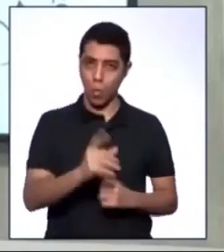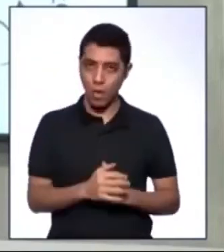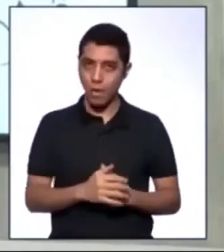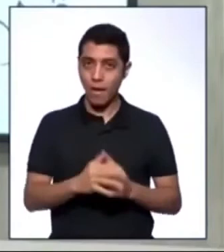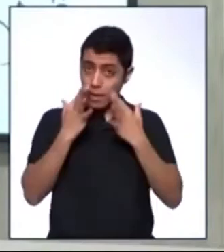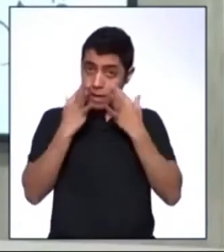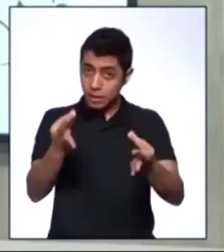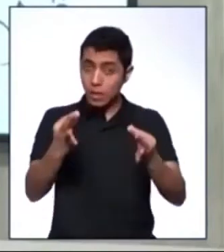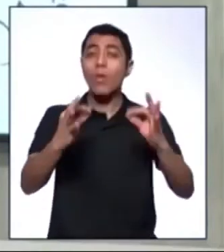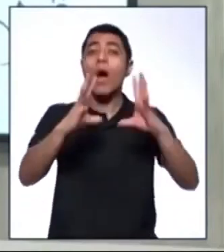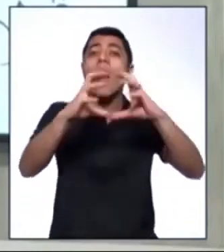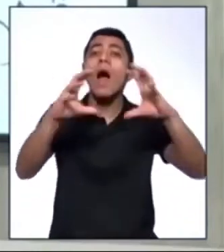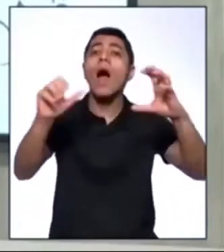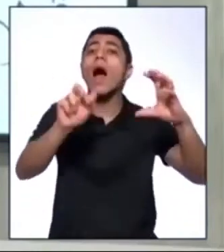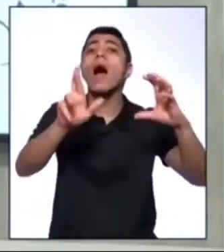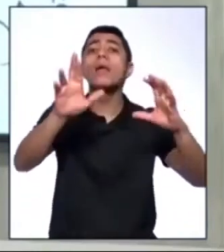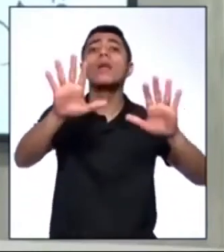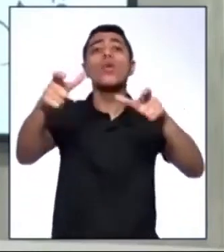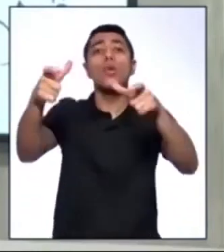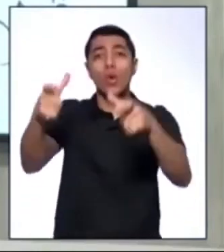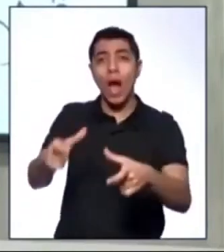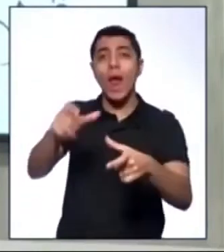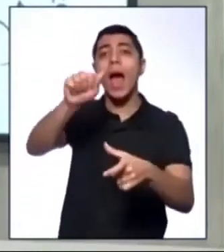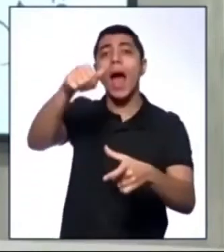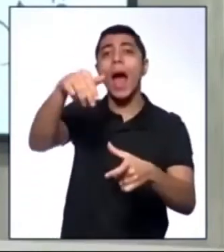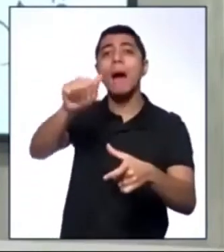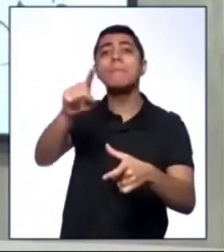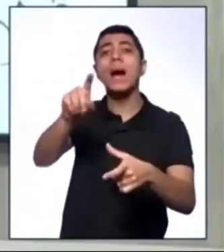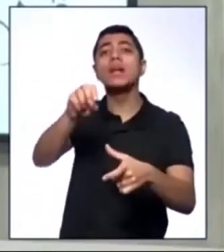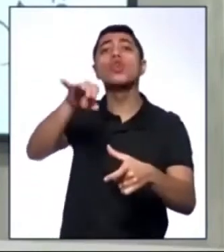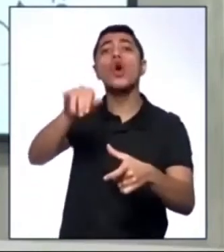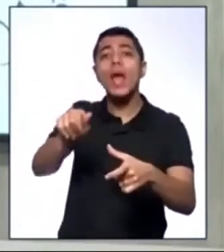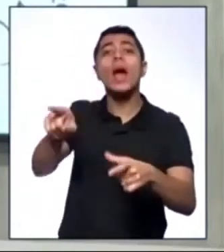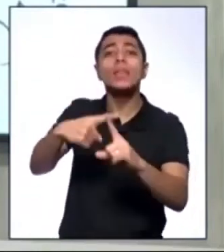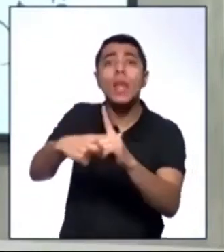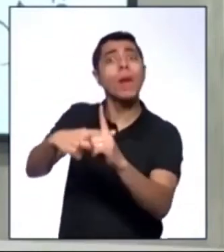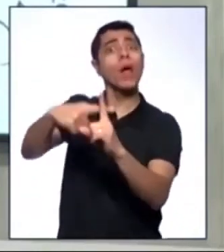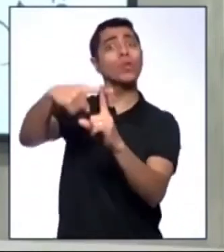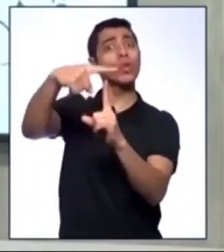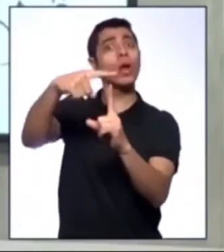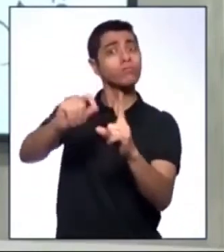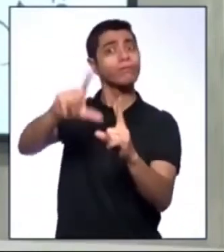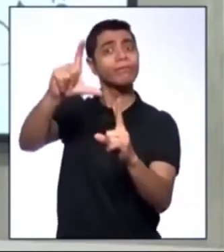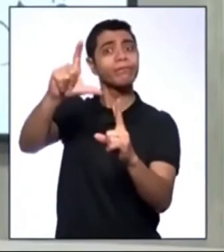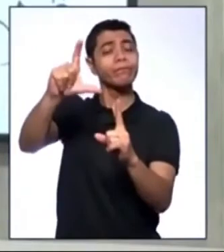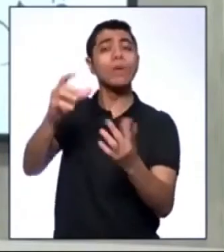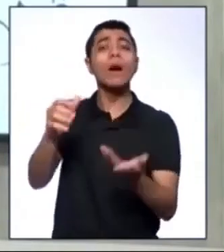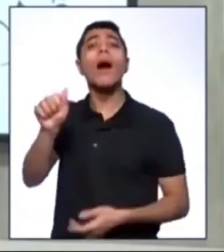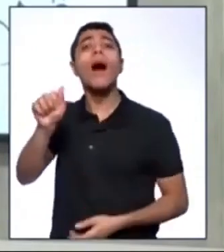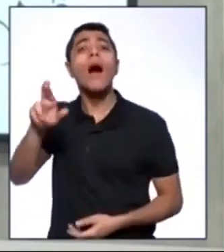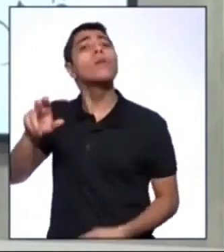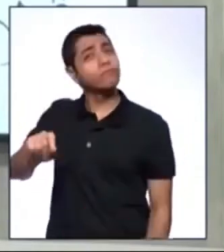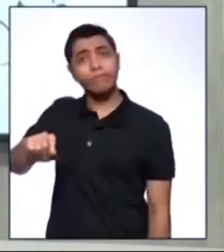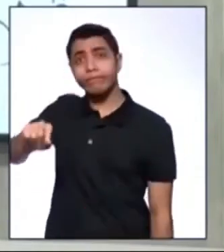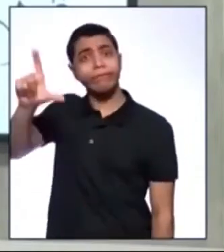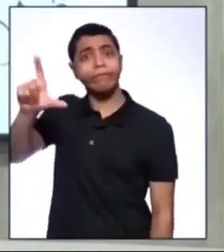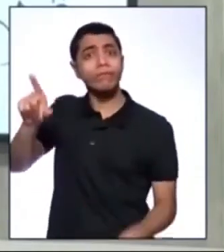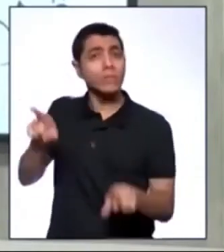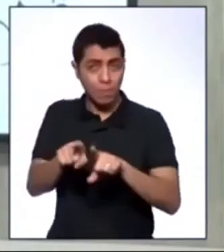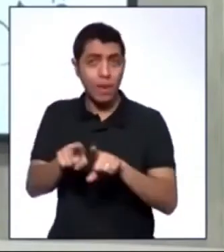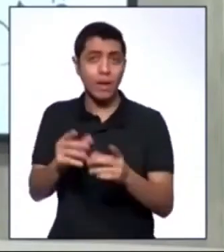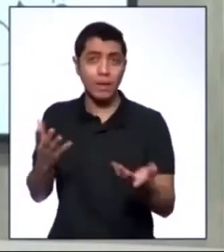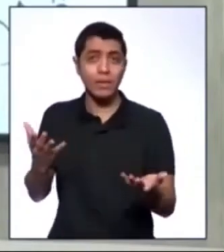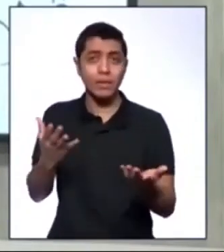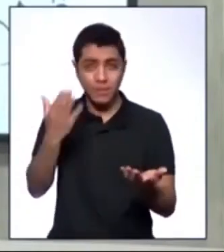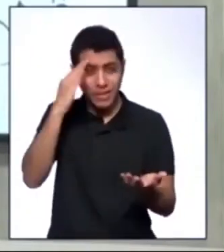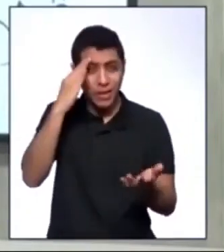temos altas temperaturas e alta umidade relativa do ar. Então, nós temos que analisar outros fatores. Só a temperatura não